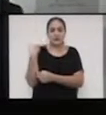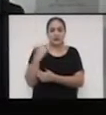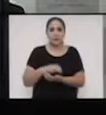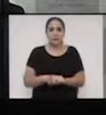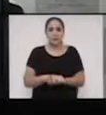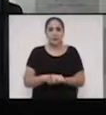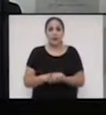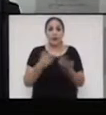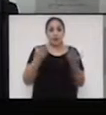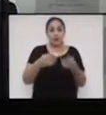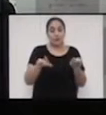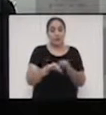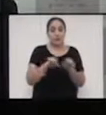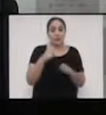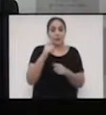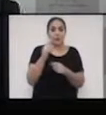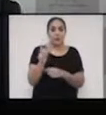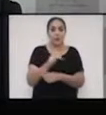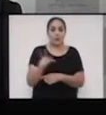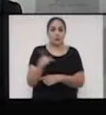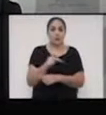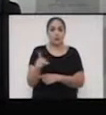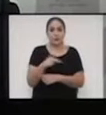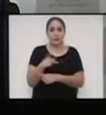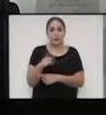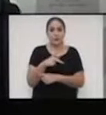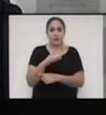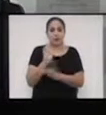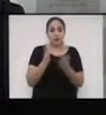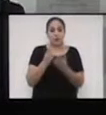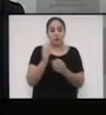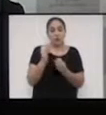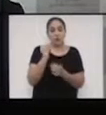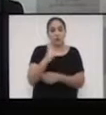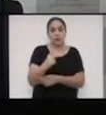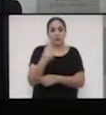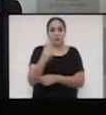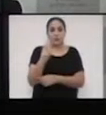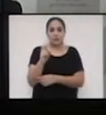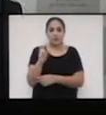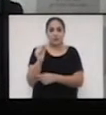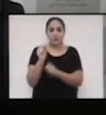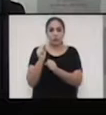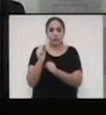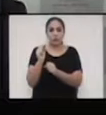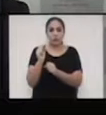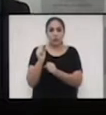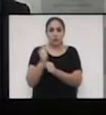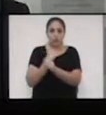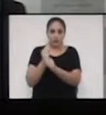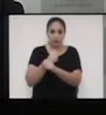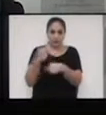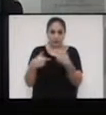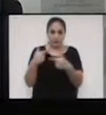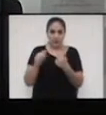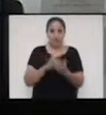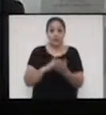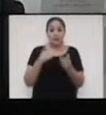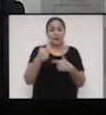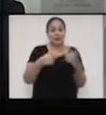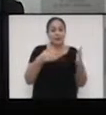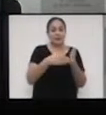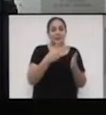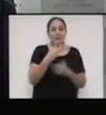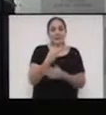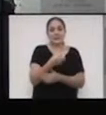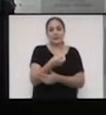hoje se aposenta com 25 anos de tempo de contribuição, e essa aposentadoria é extinta e passando a trabalhar até os 65